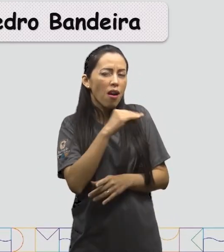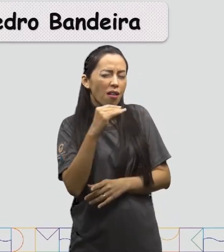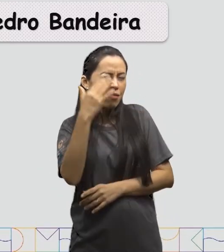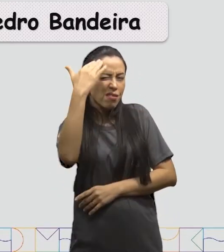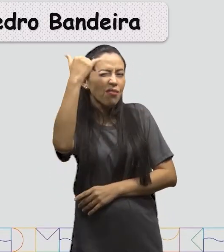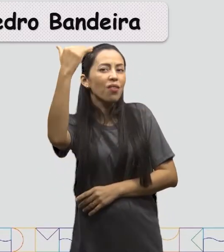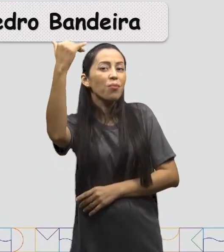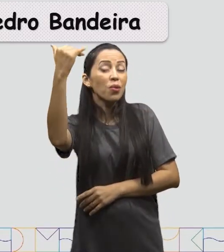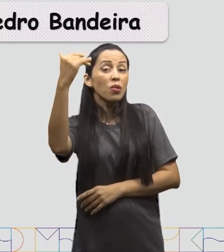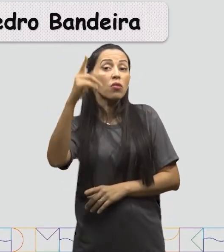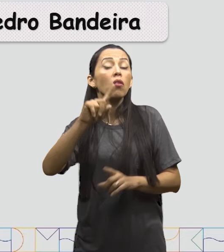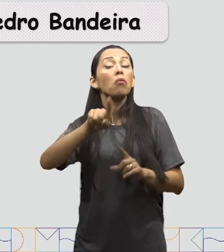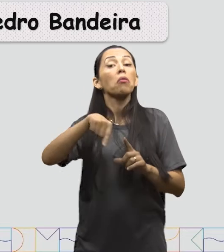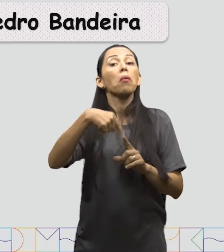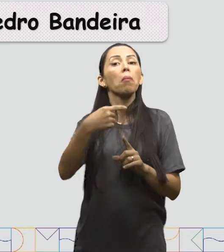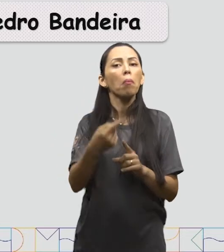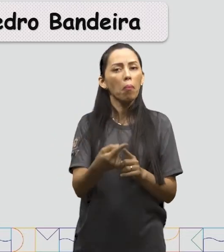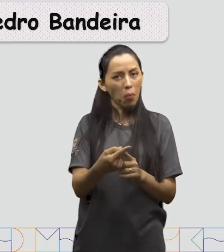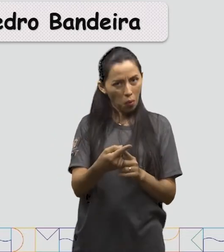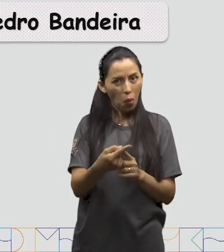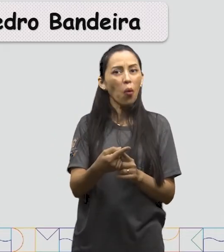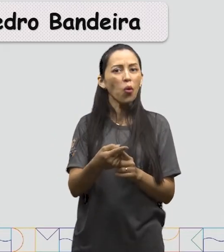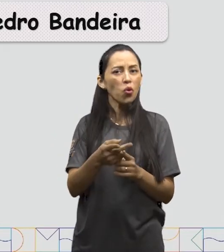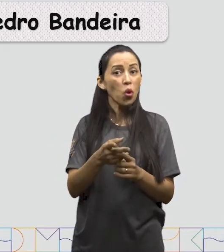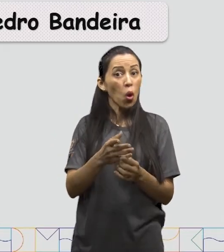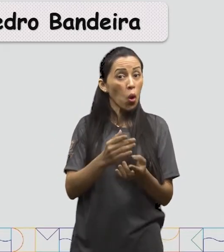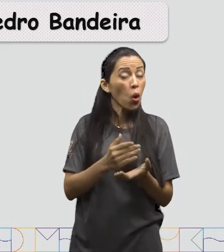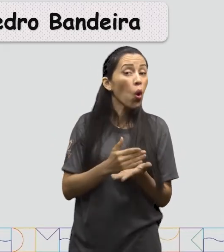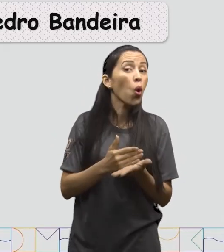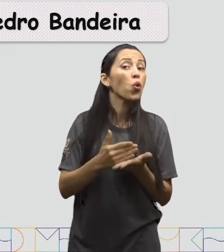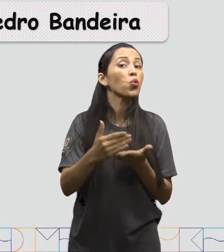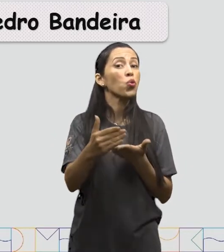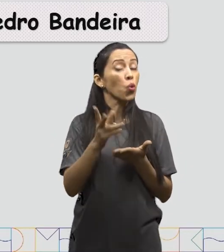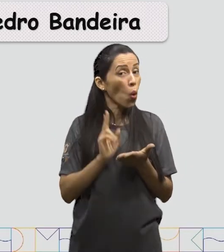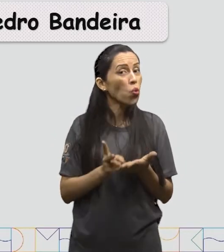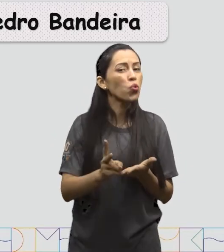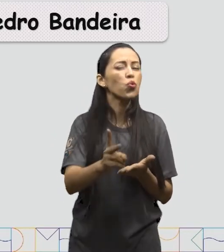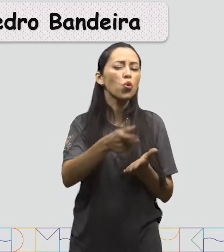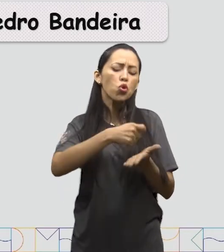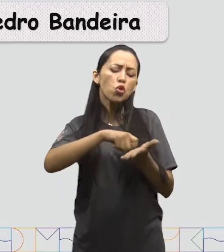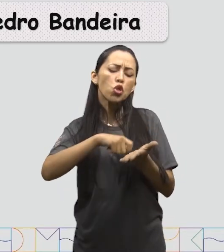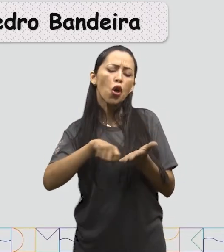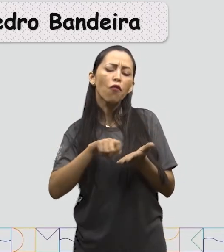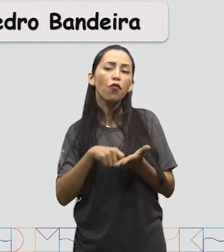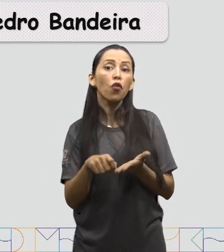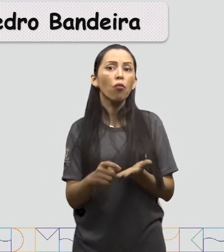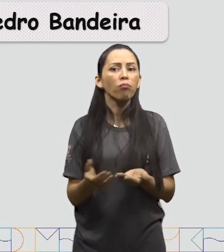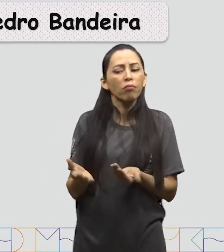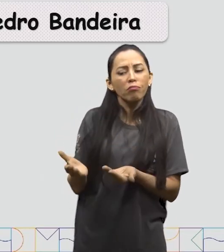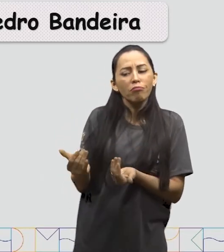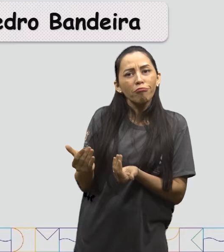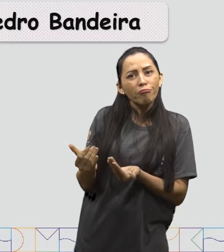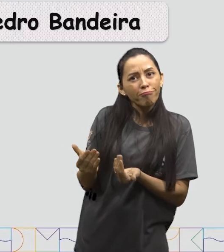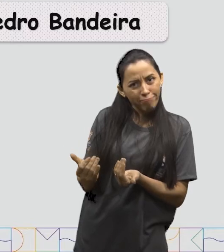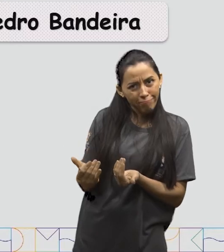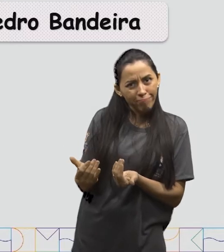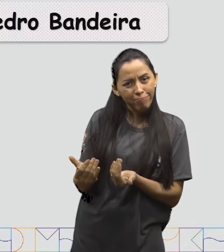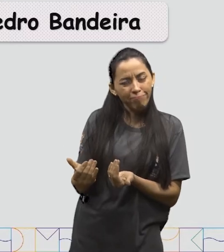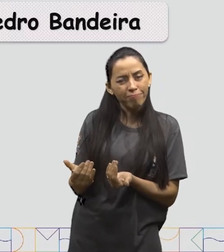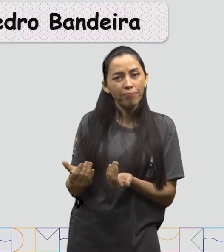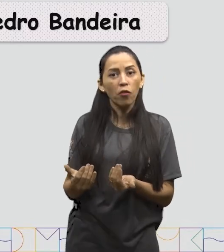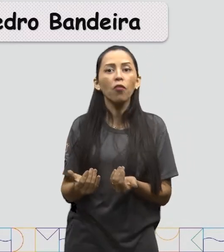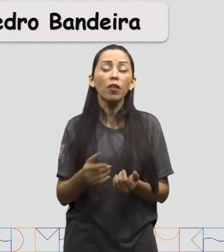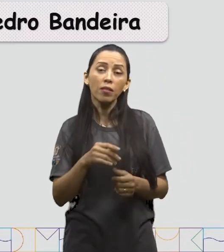sucesso. Depois, iniciou uma fase que permanece até hoje, a escrita para o público infanto-juvenil,